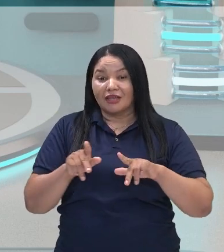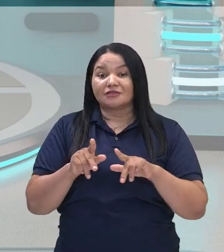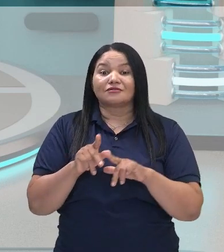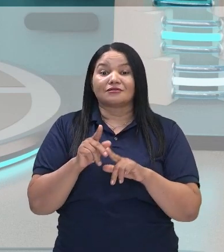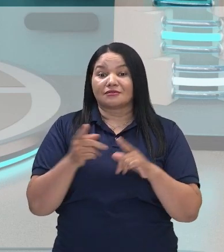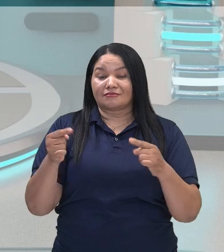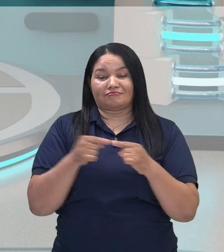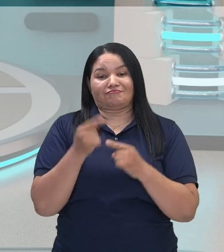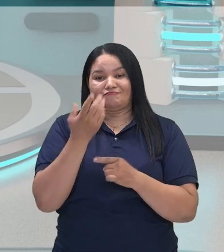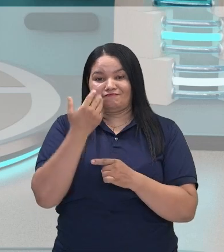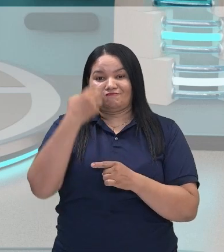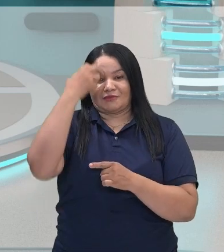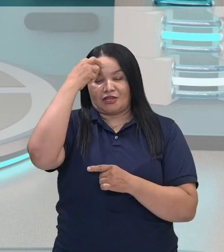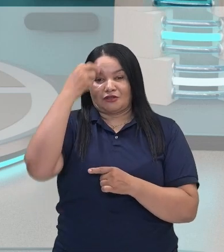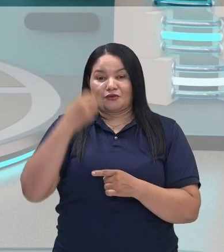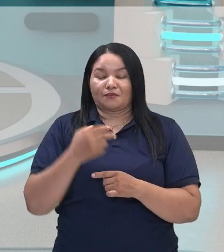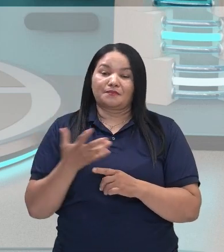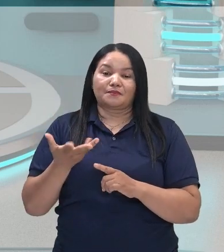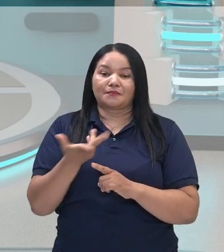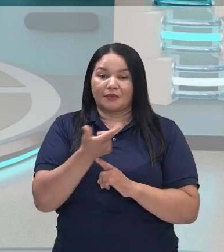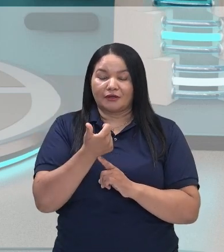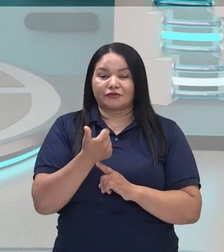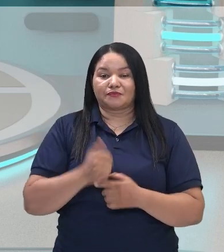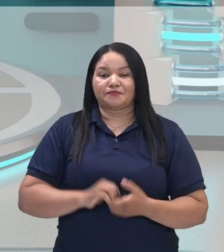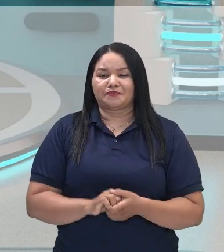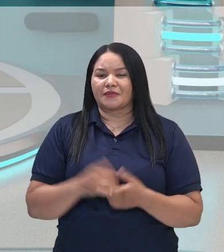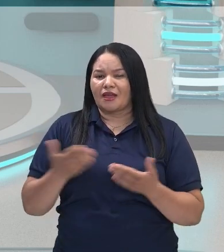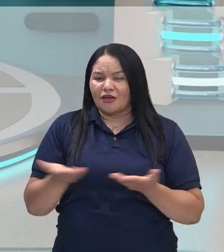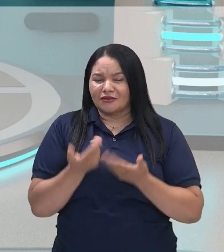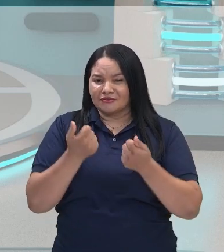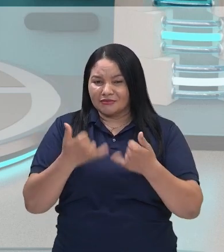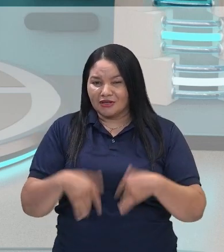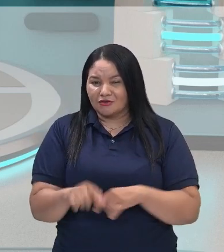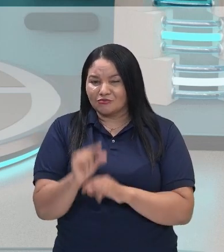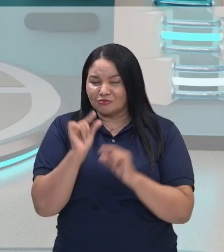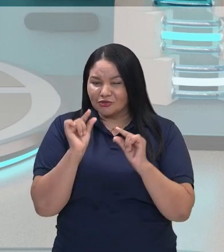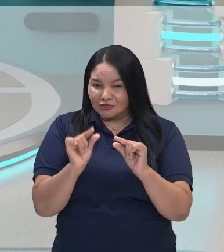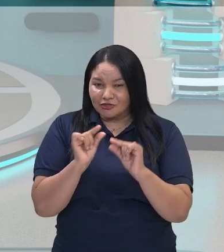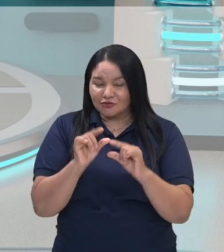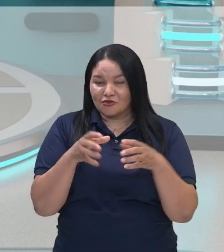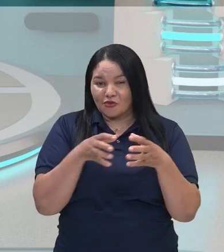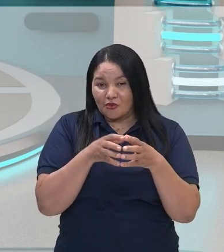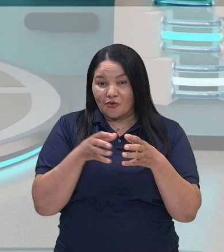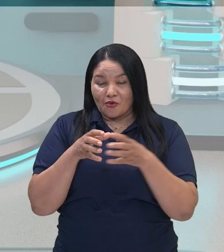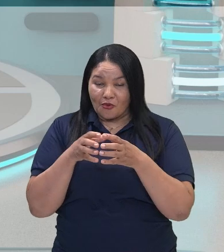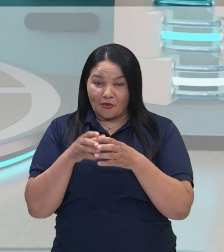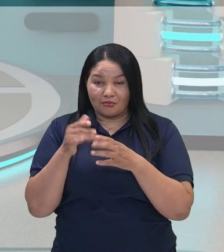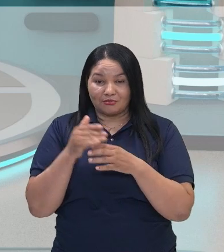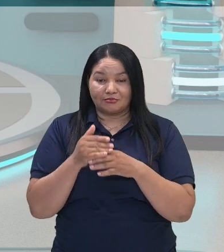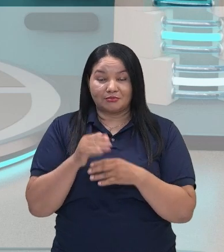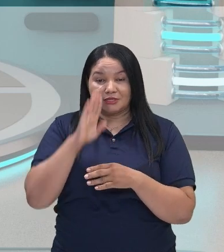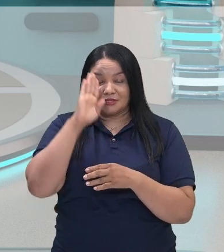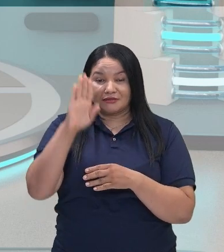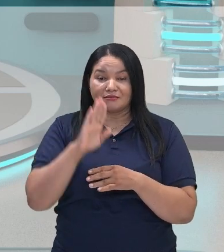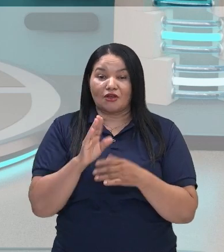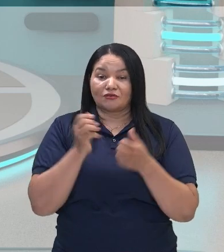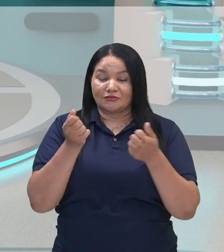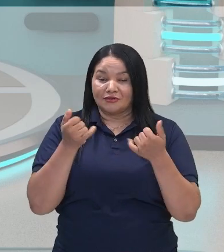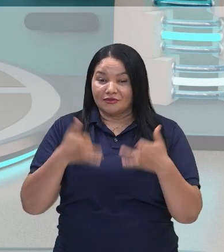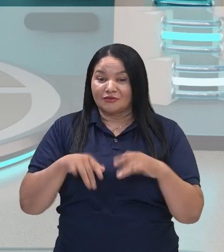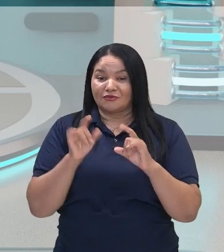arte. Para falar um pouquinho desses grupos, principalmente que nós já falamos sobre a